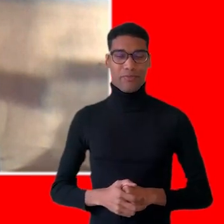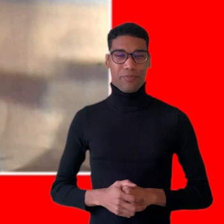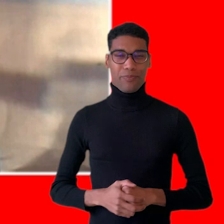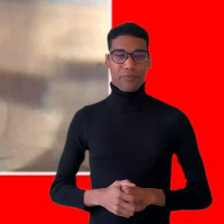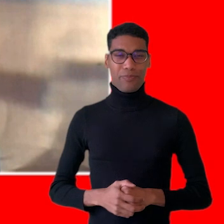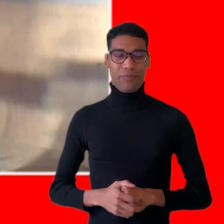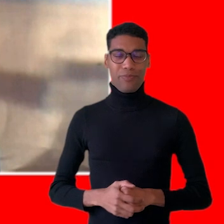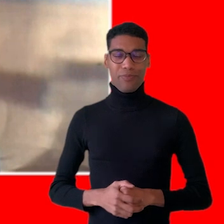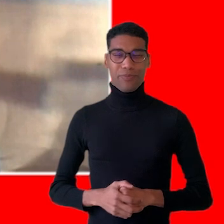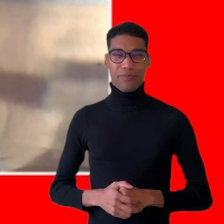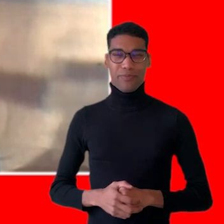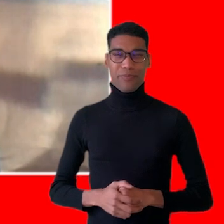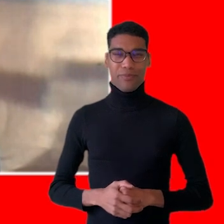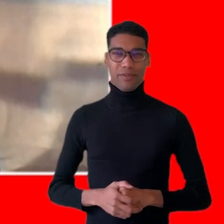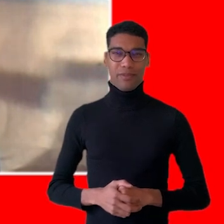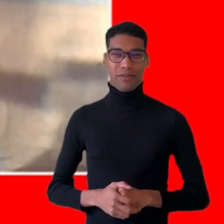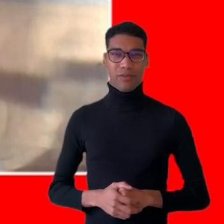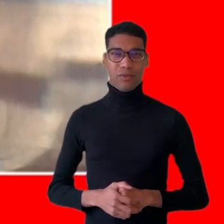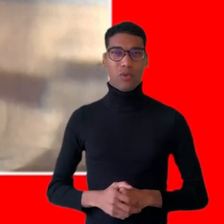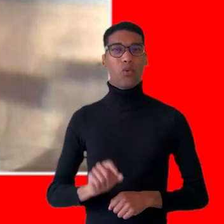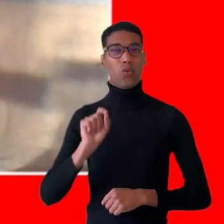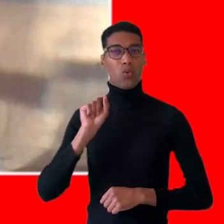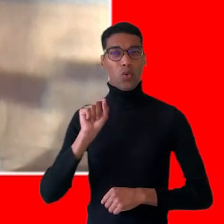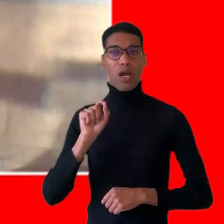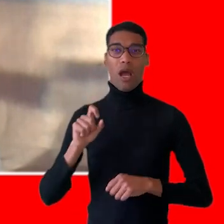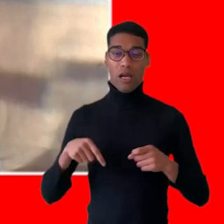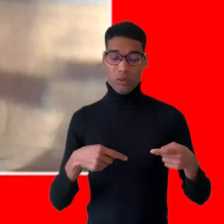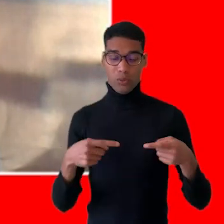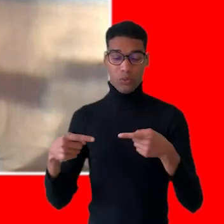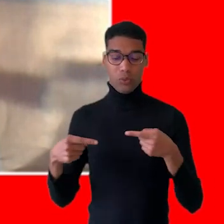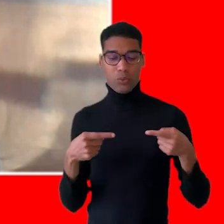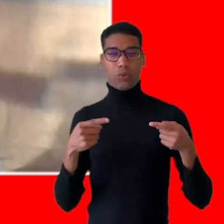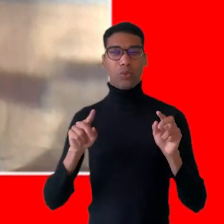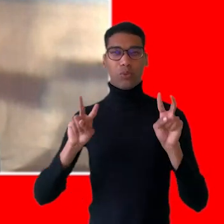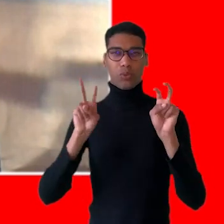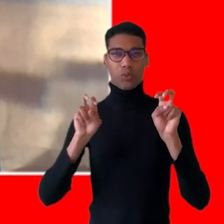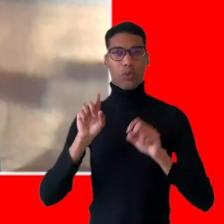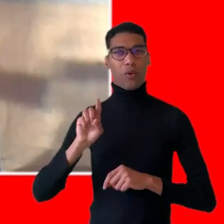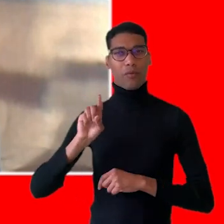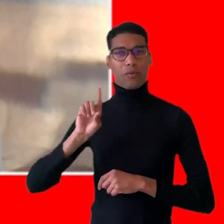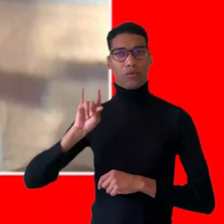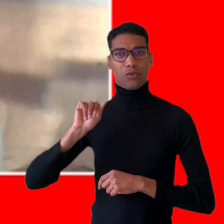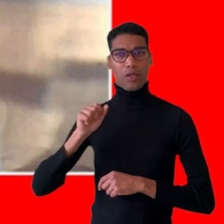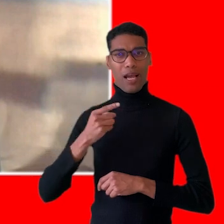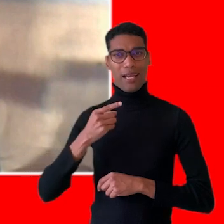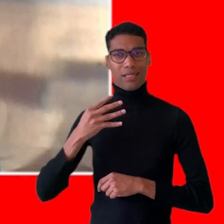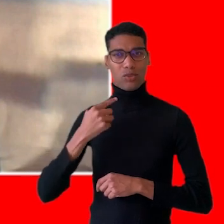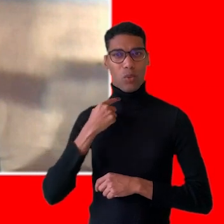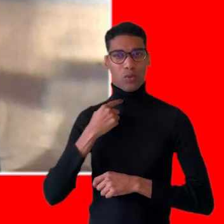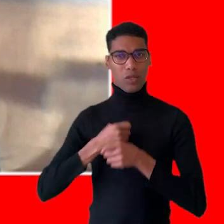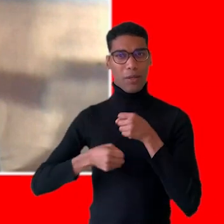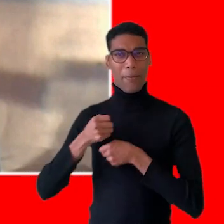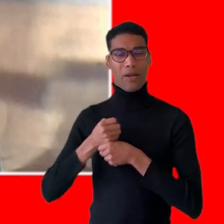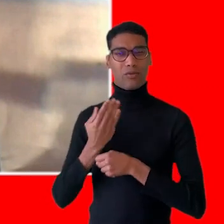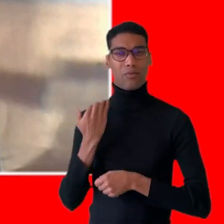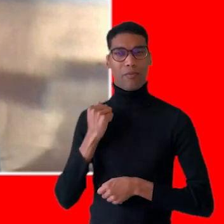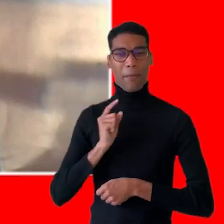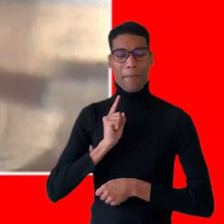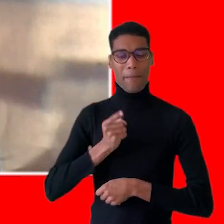de 1888, que foi a discussão sobre o 14 de maio de